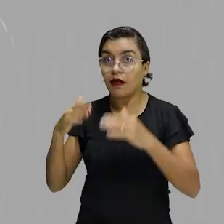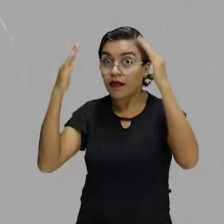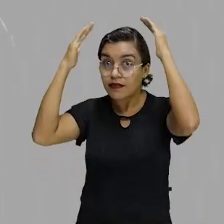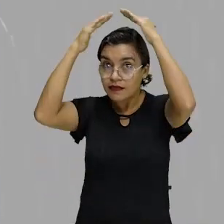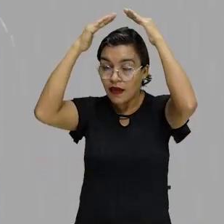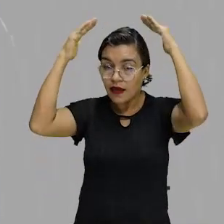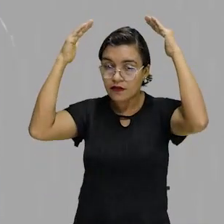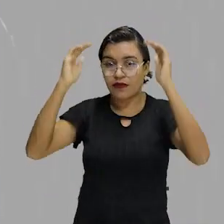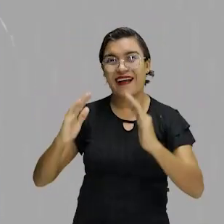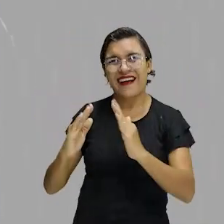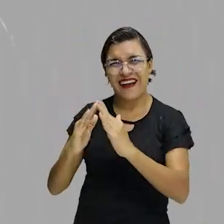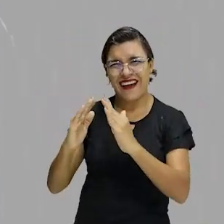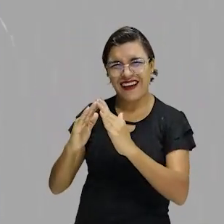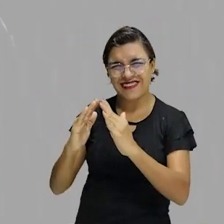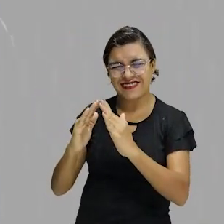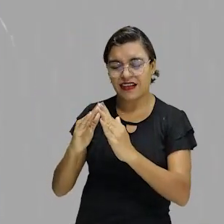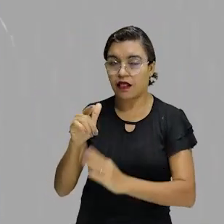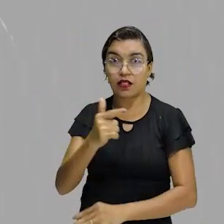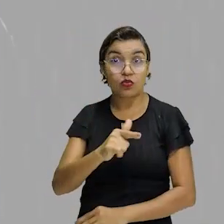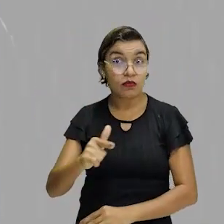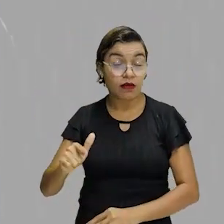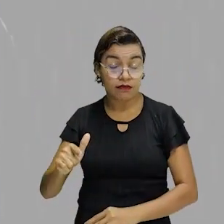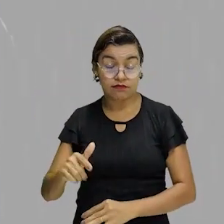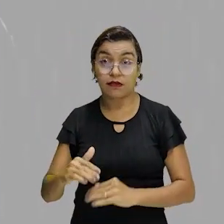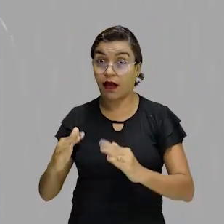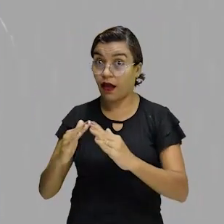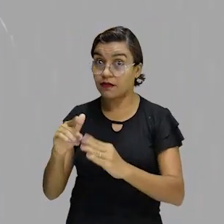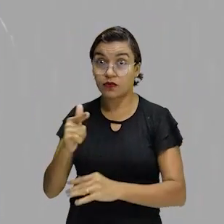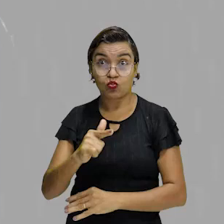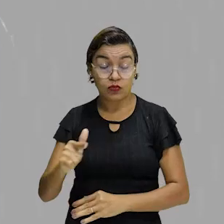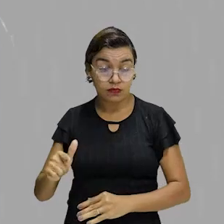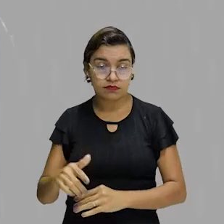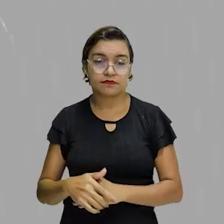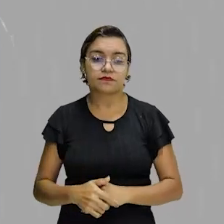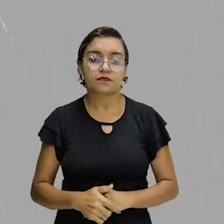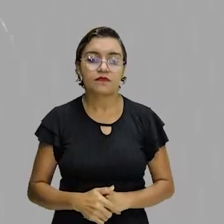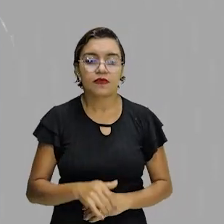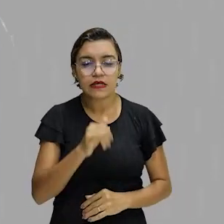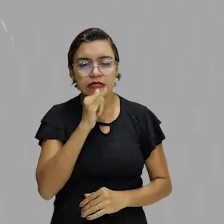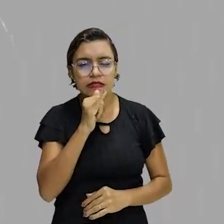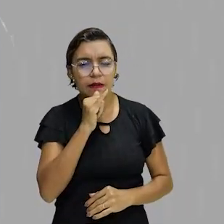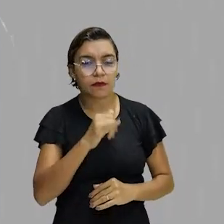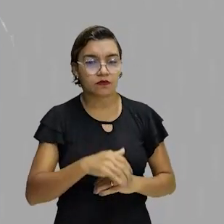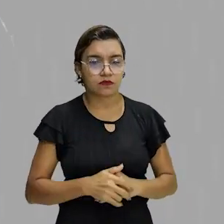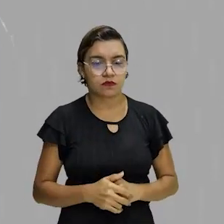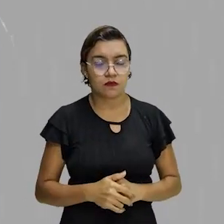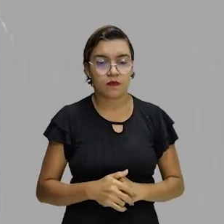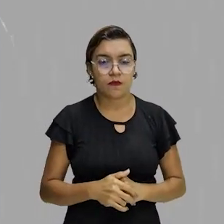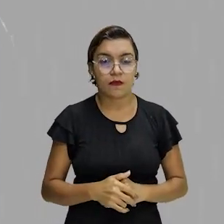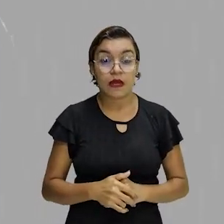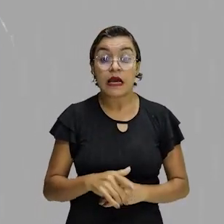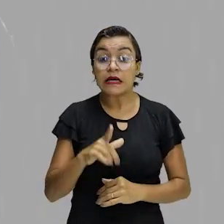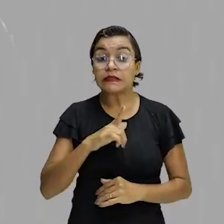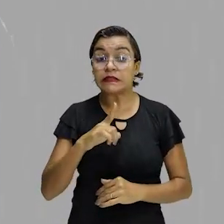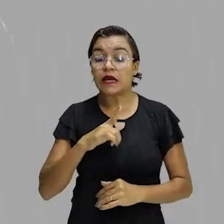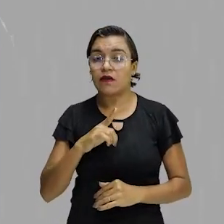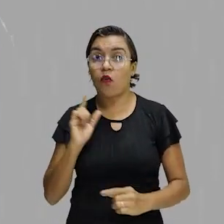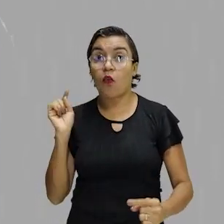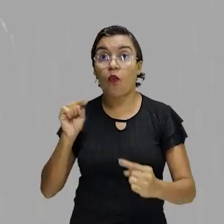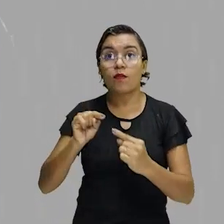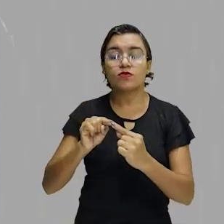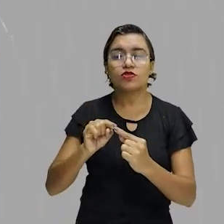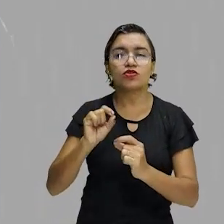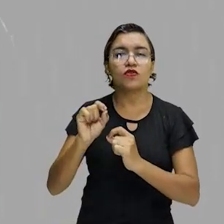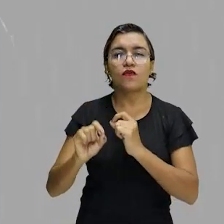Porque o MST é um movimento do campo, que combate ali o latifúndio, a grande propriedade, e cuja finalidade